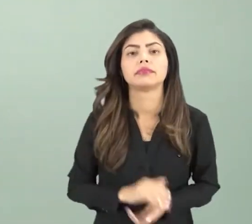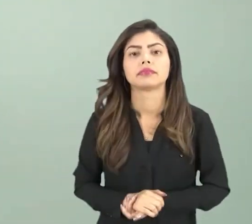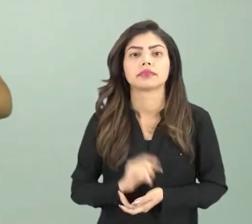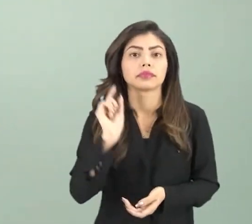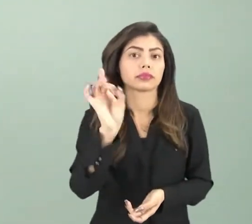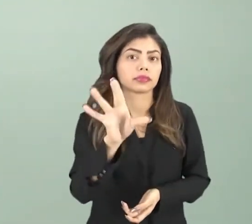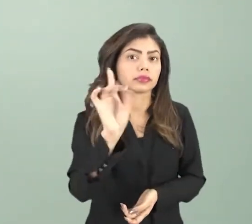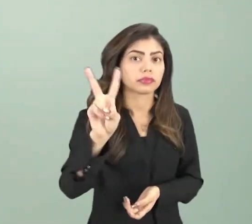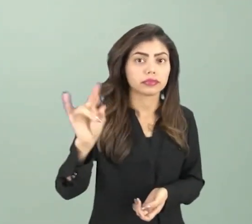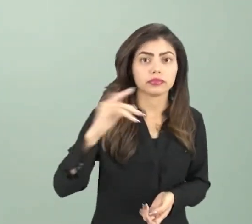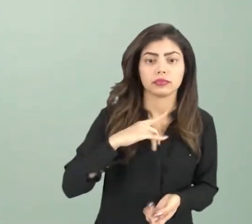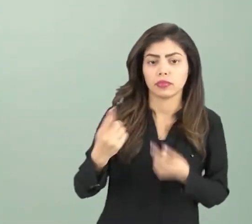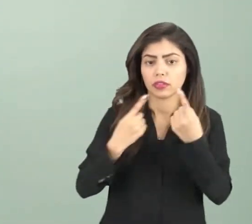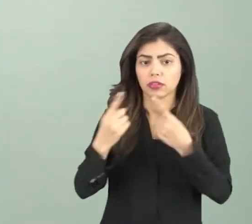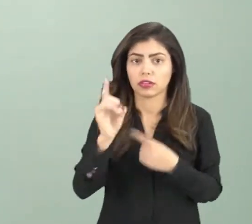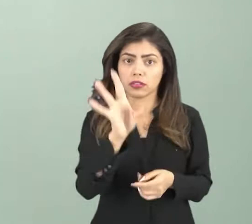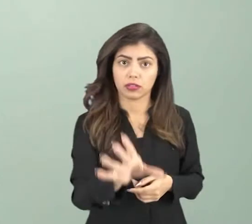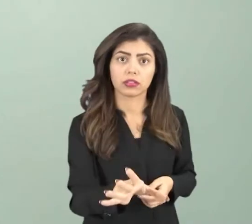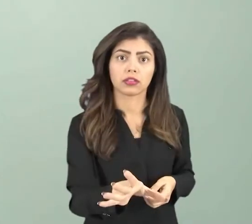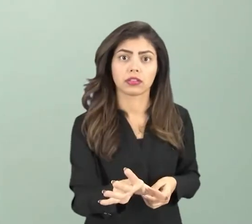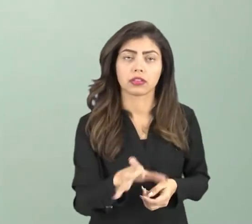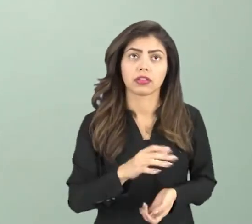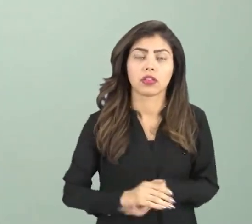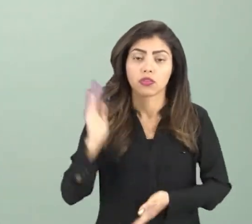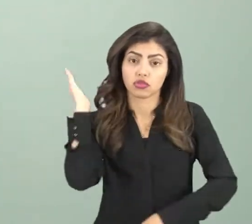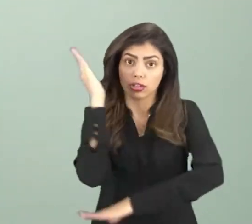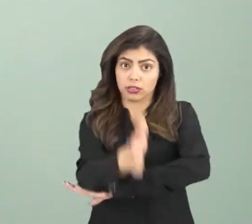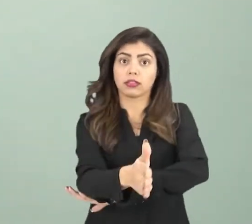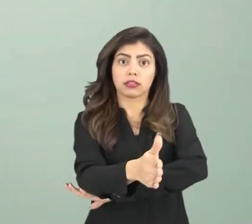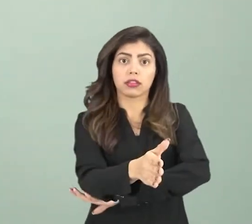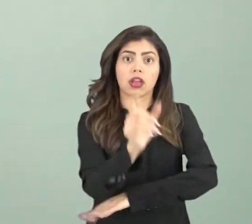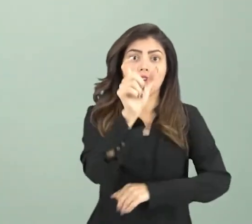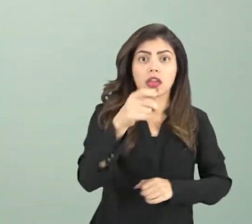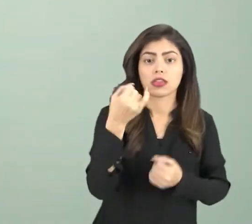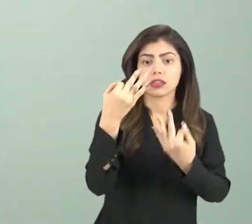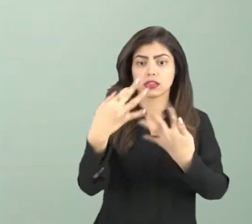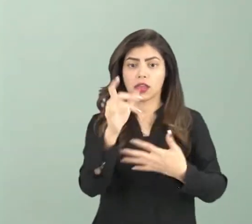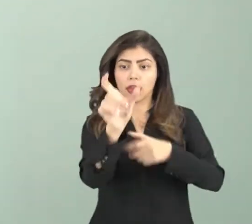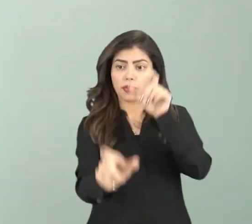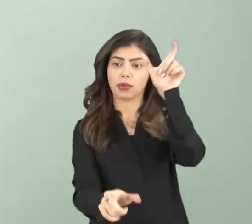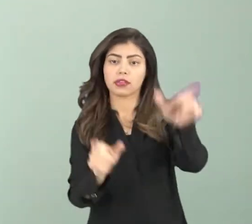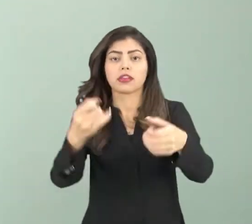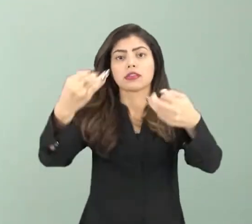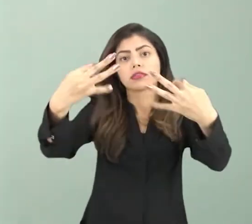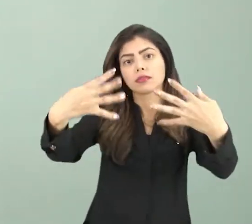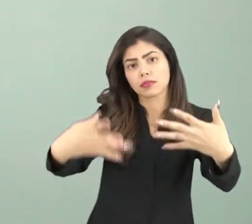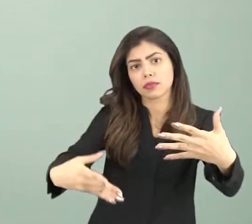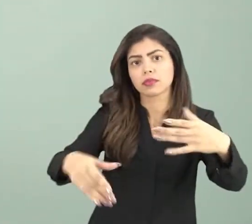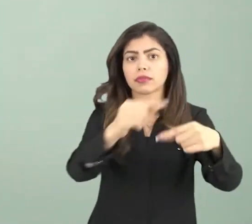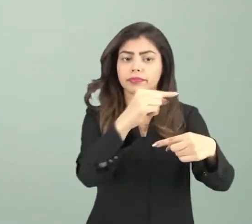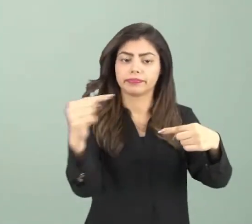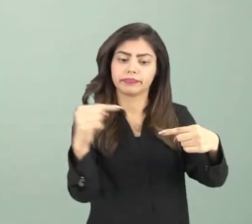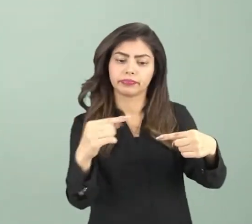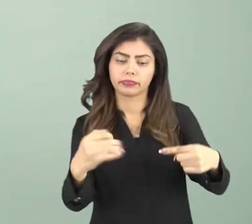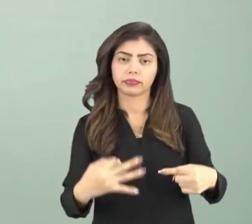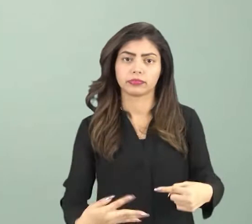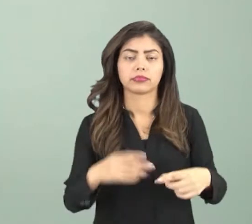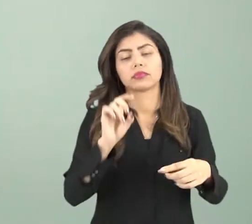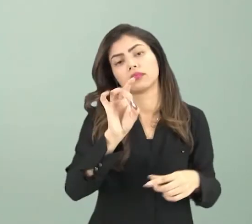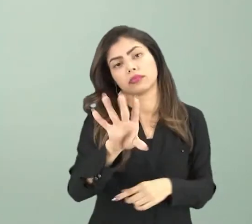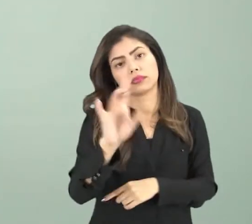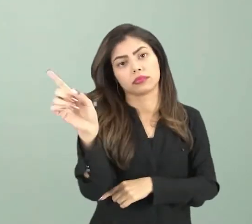vai haver a fala dos personagens. O indireto, o personagem conta como aconteceu, mas ele não